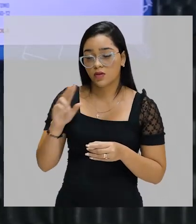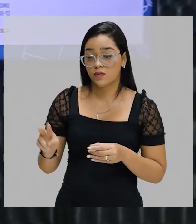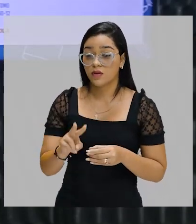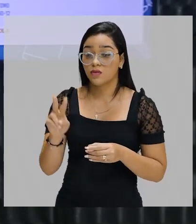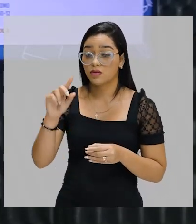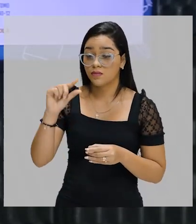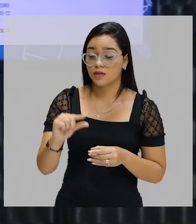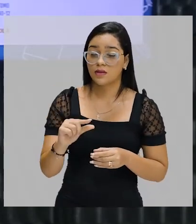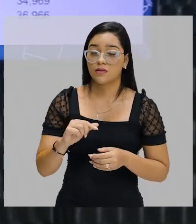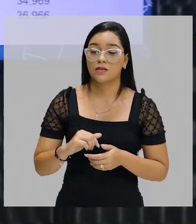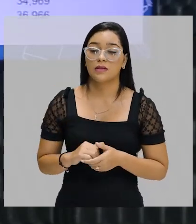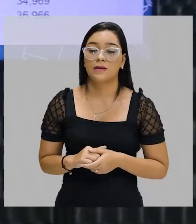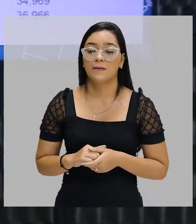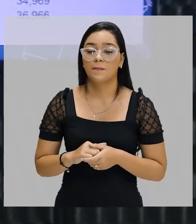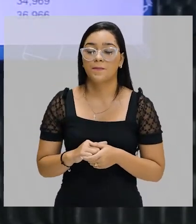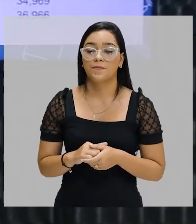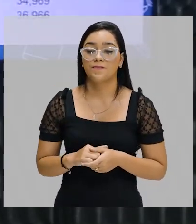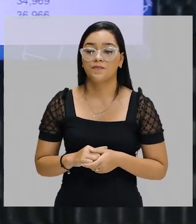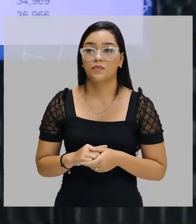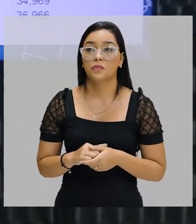muito pequenos.